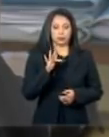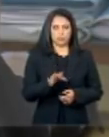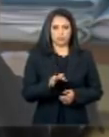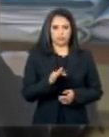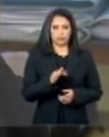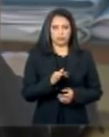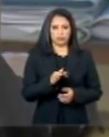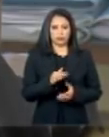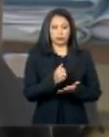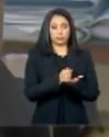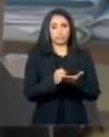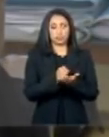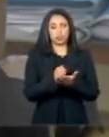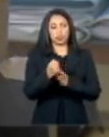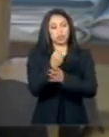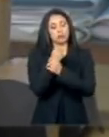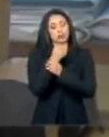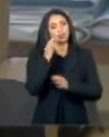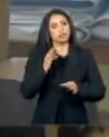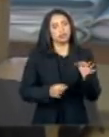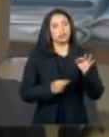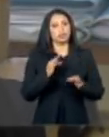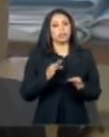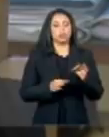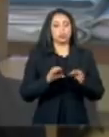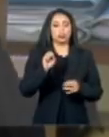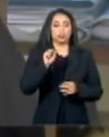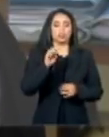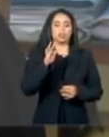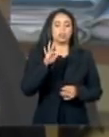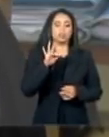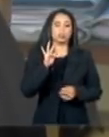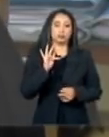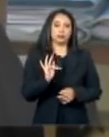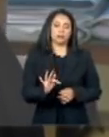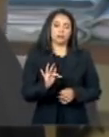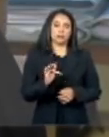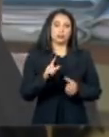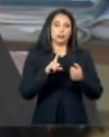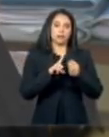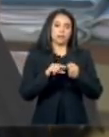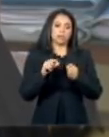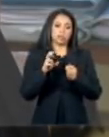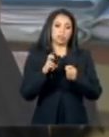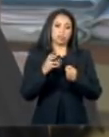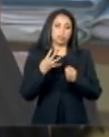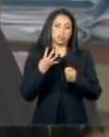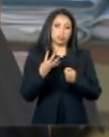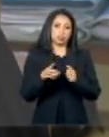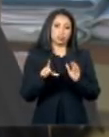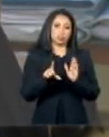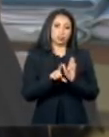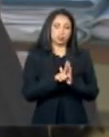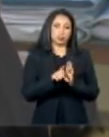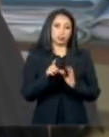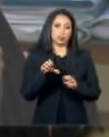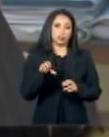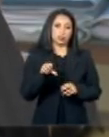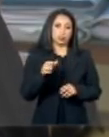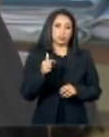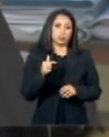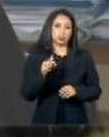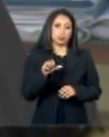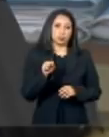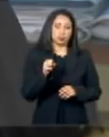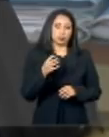jurídica precedentes do stf artigo 54 da lei 9 784 de 99